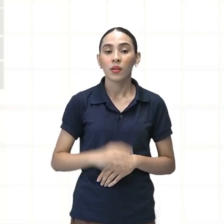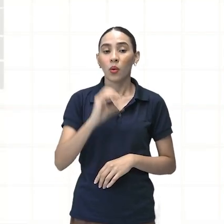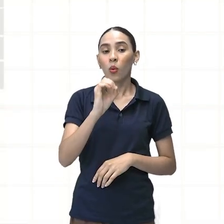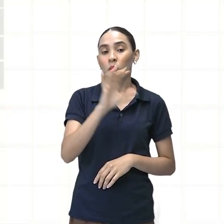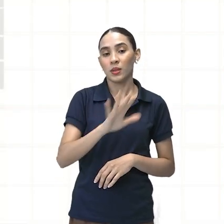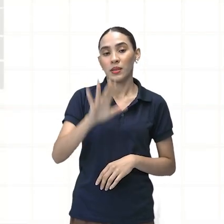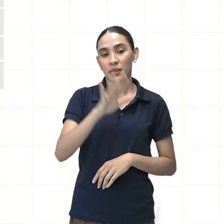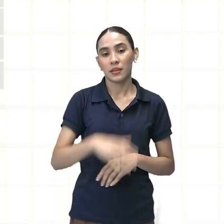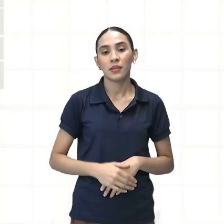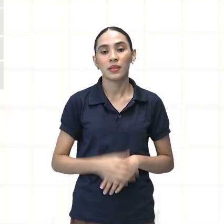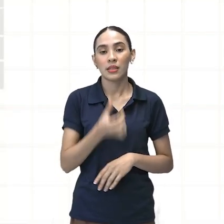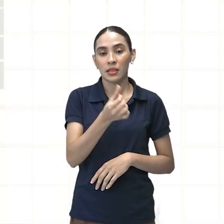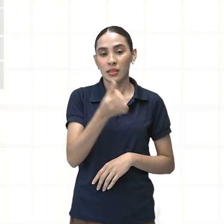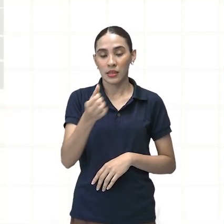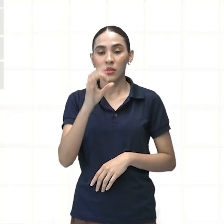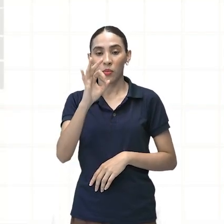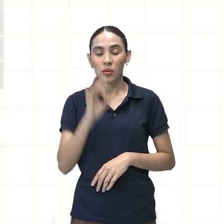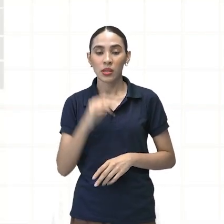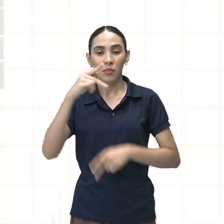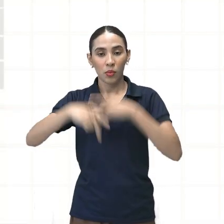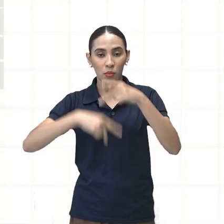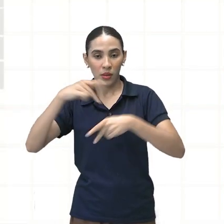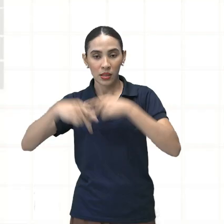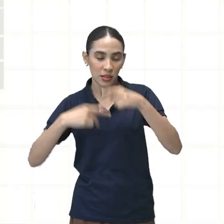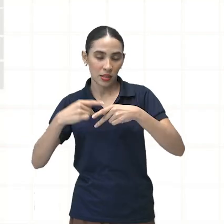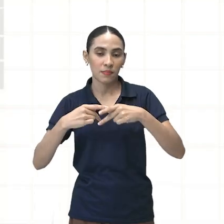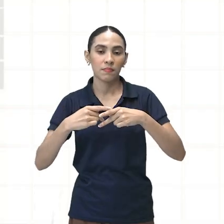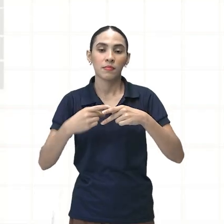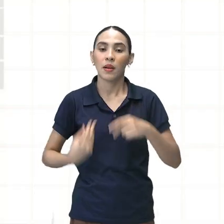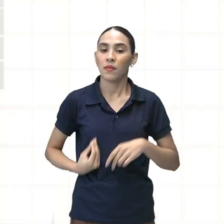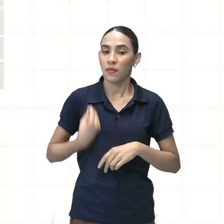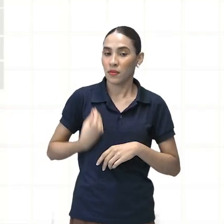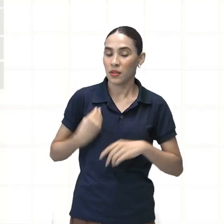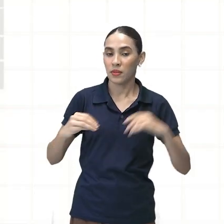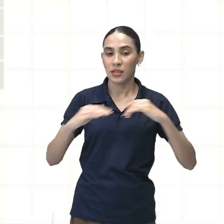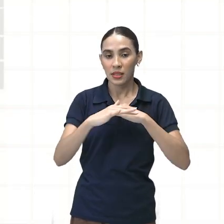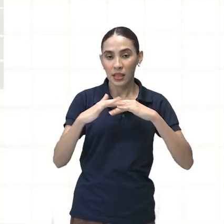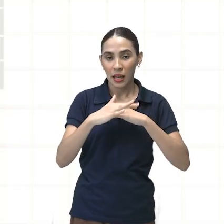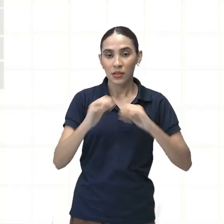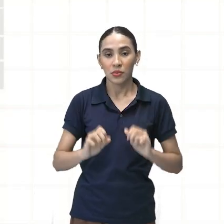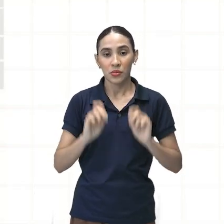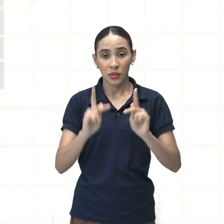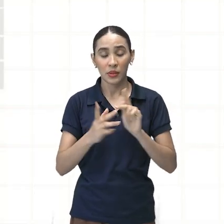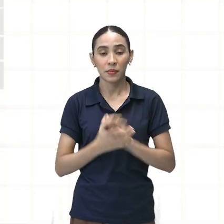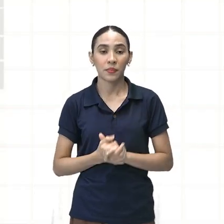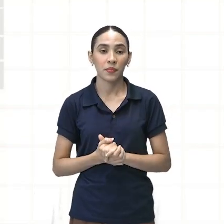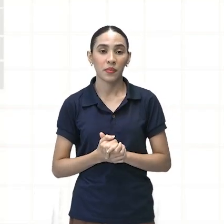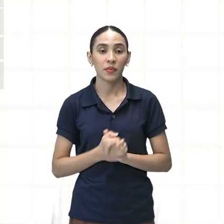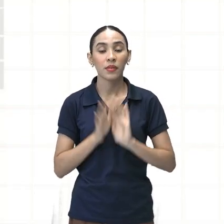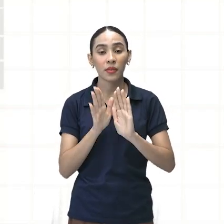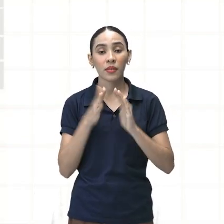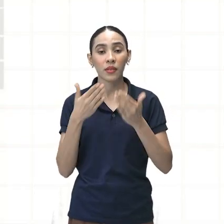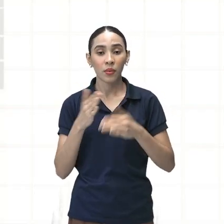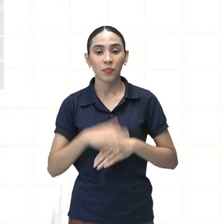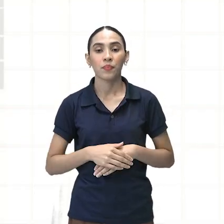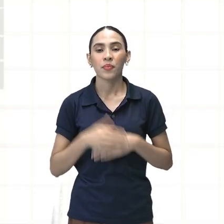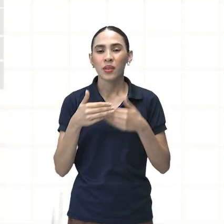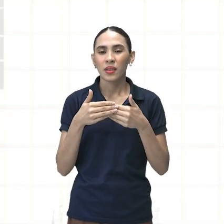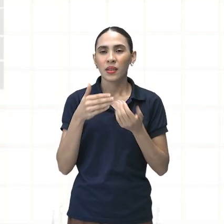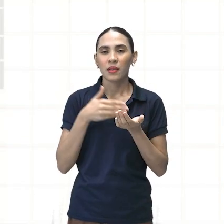na Oceania, 66% da população da Oceania vive em cidades, certo? Então,